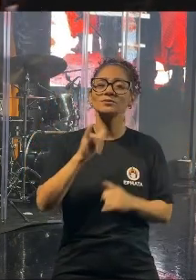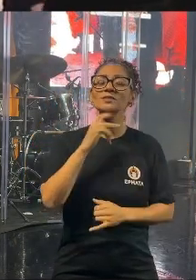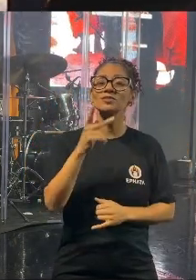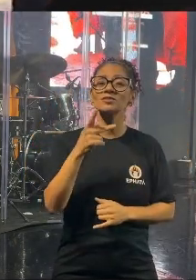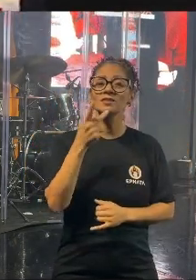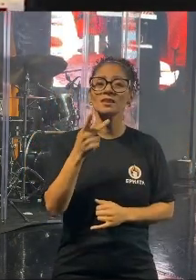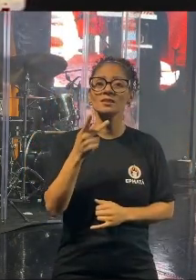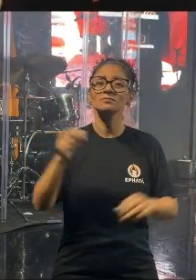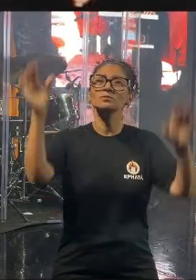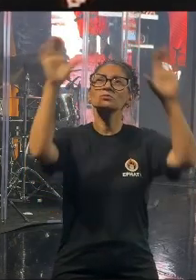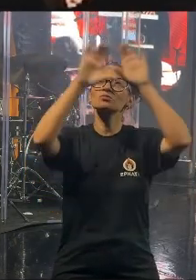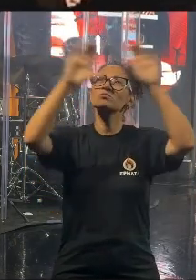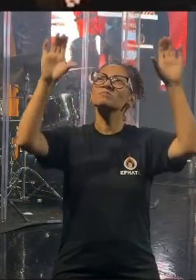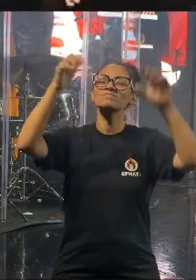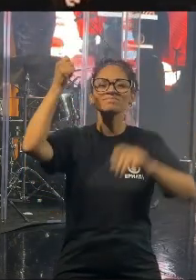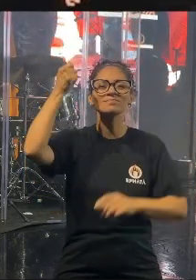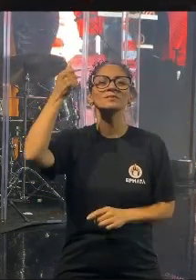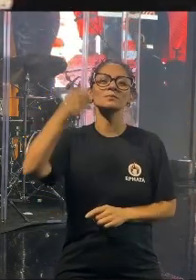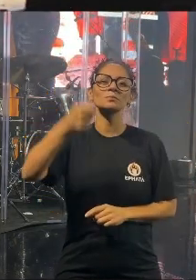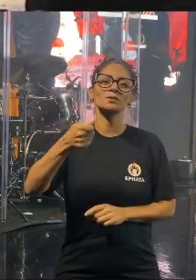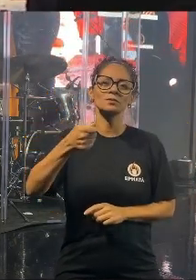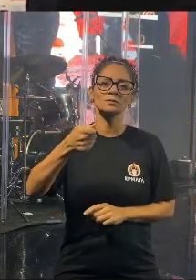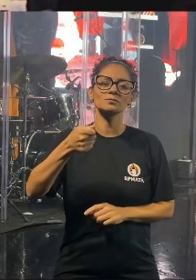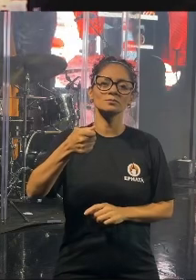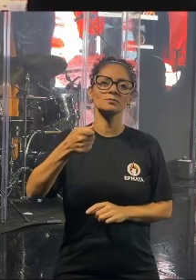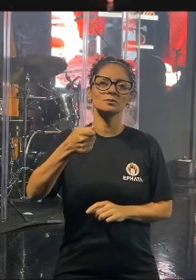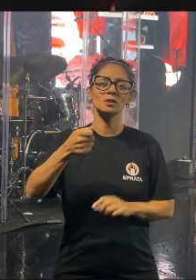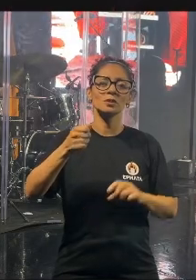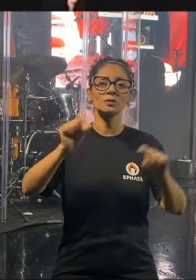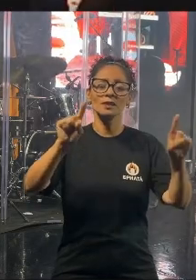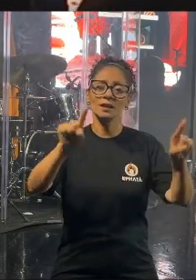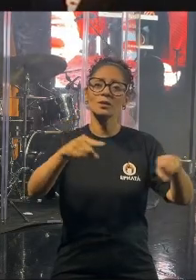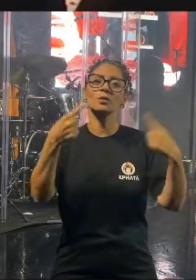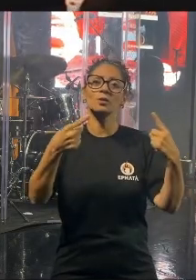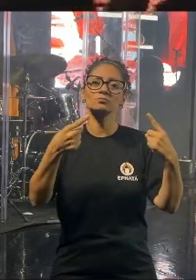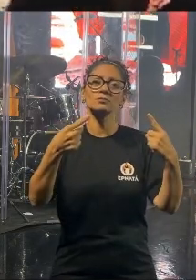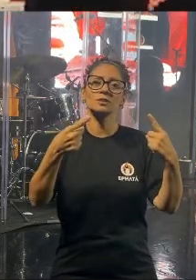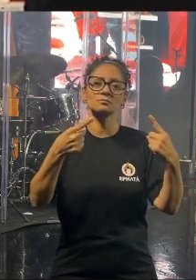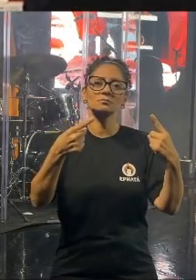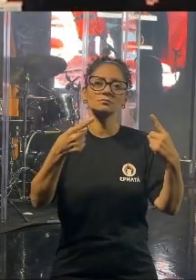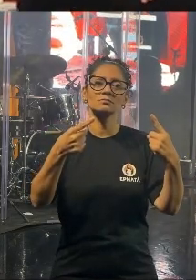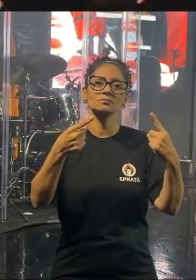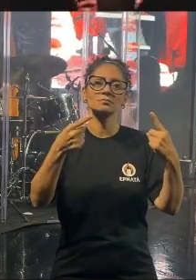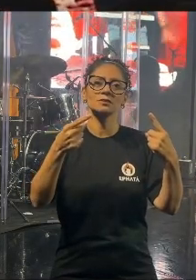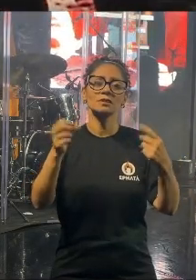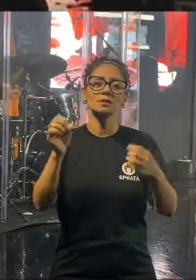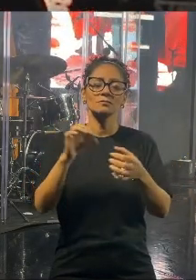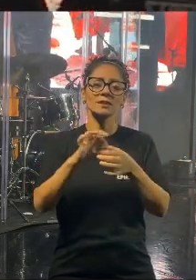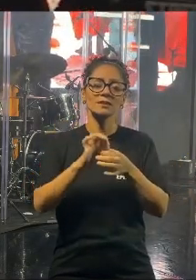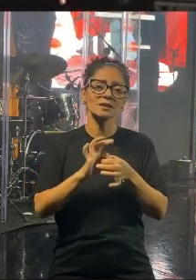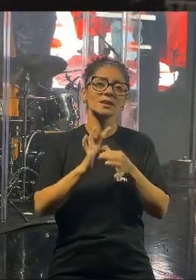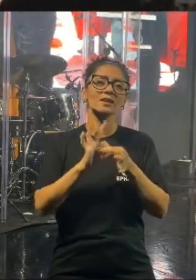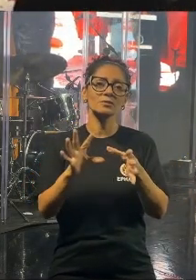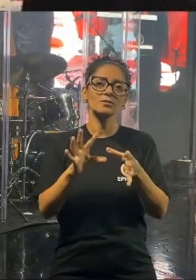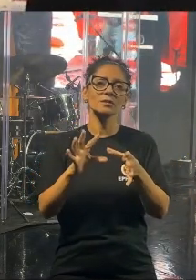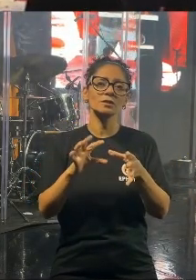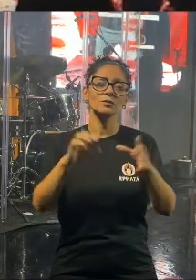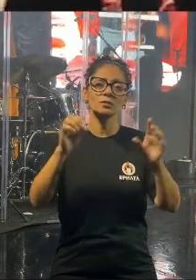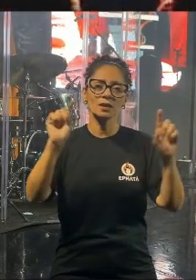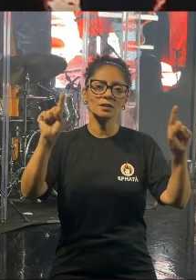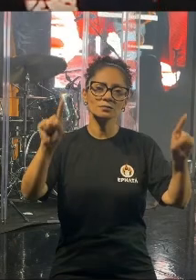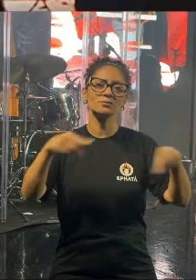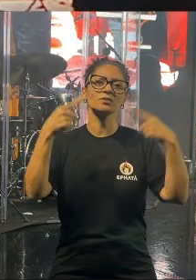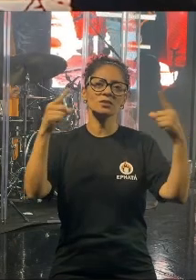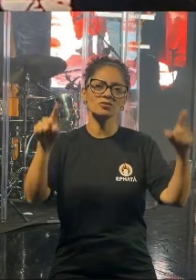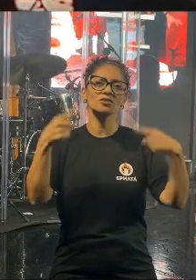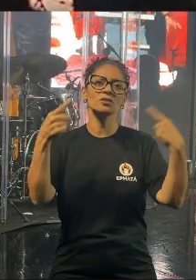quando os céus determinam, o que era oposição se torna ponte. O que era oposição se torna ponte.